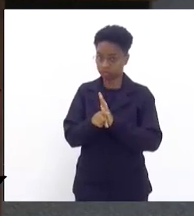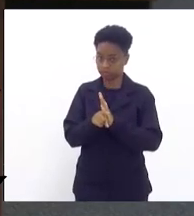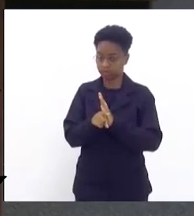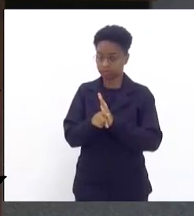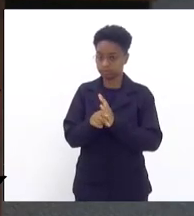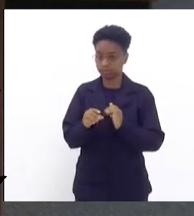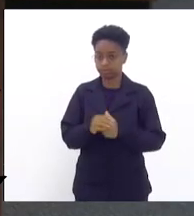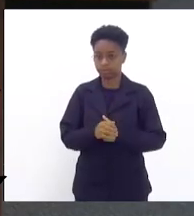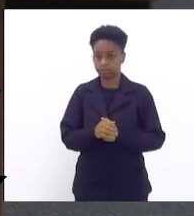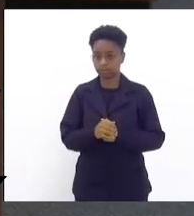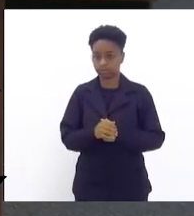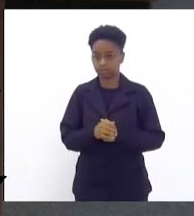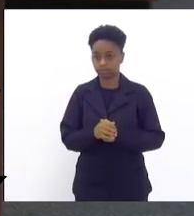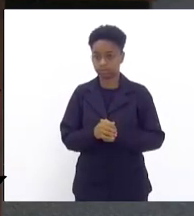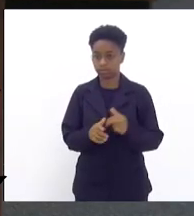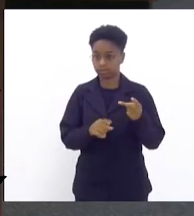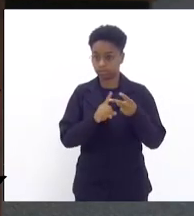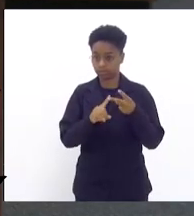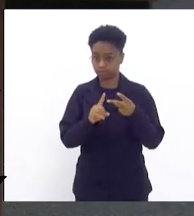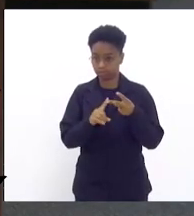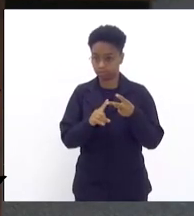né?